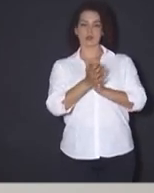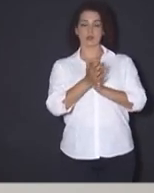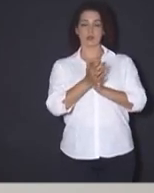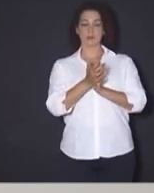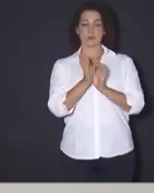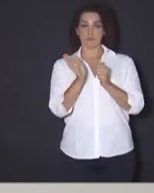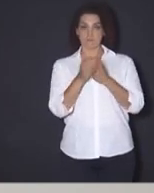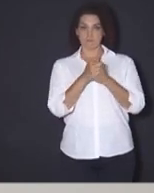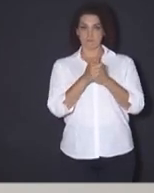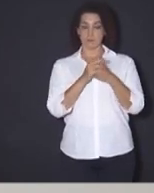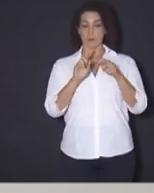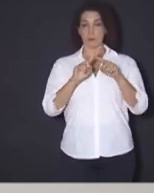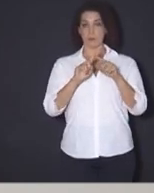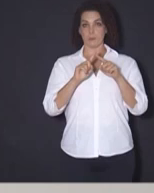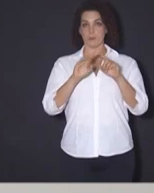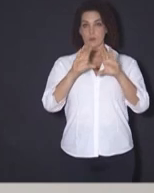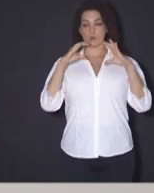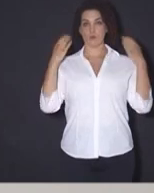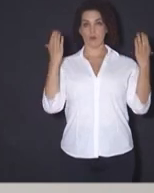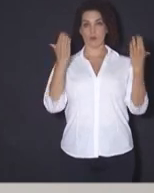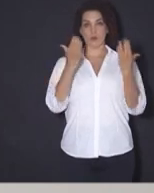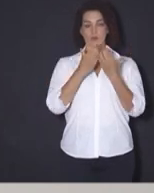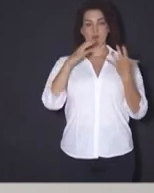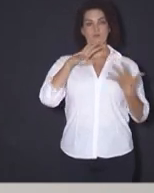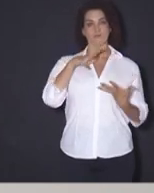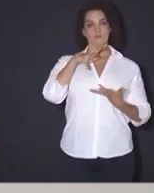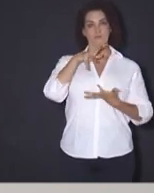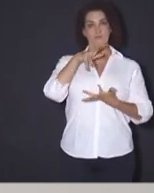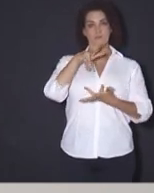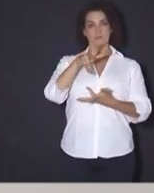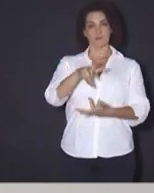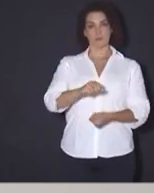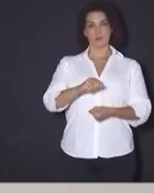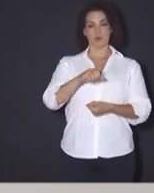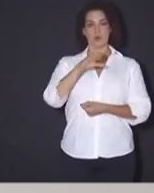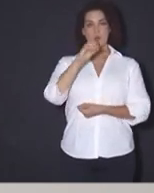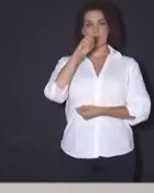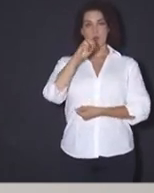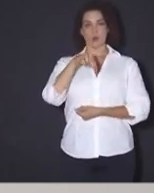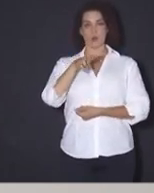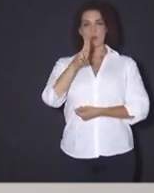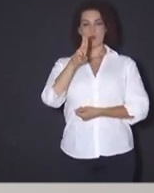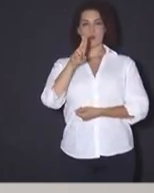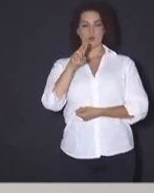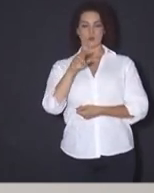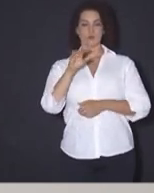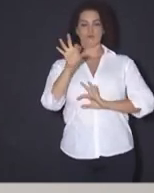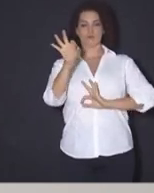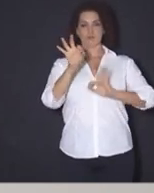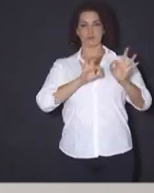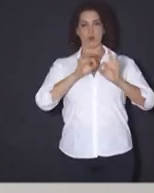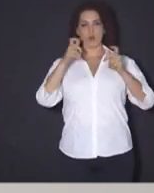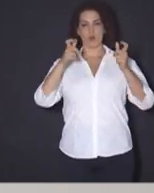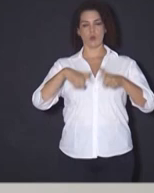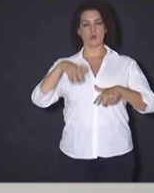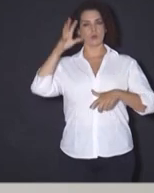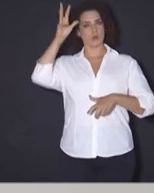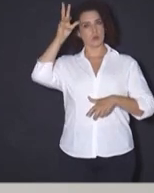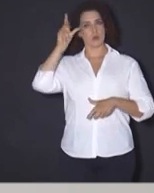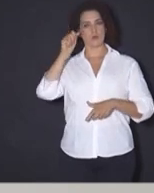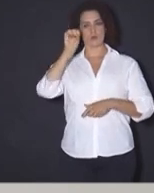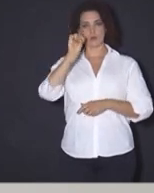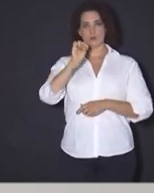conferência mundial da onu e organizar na áfrica do sul em 2000